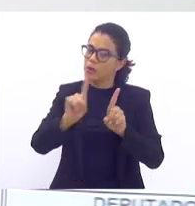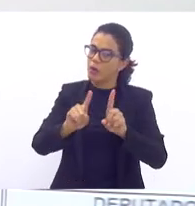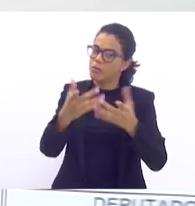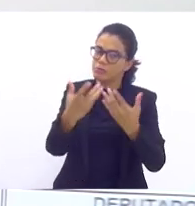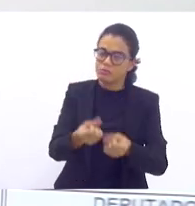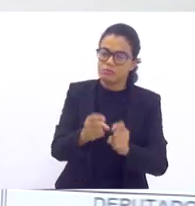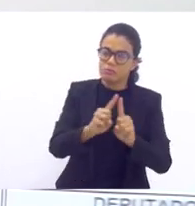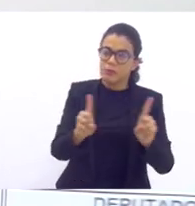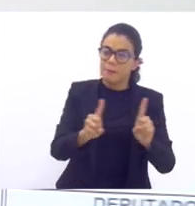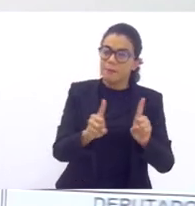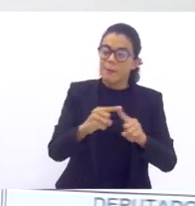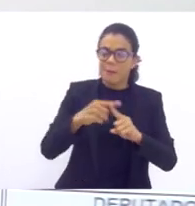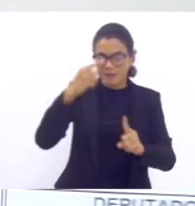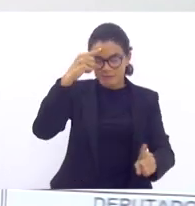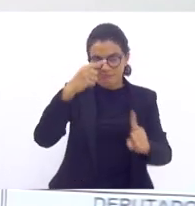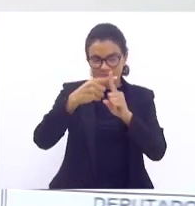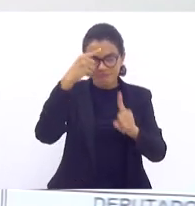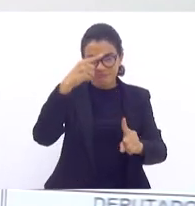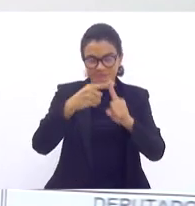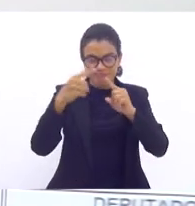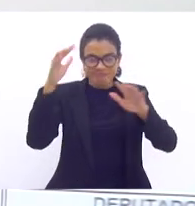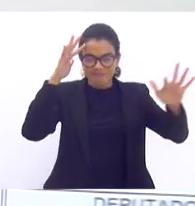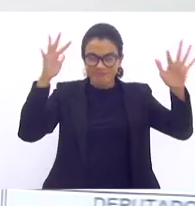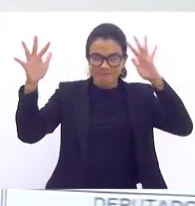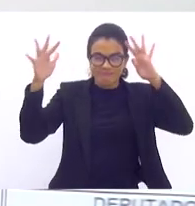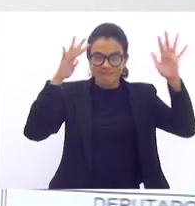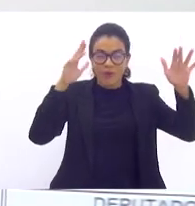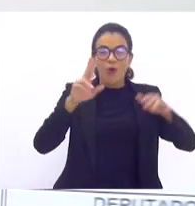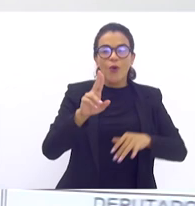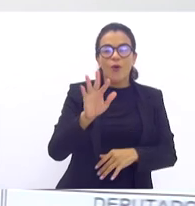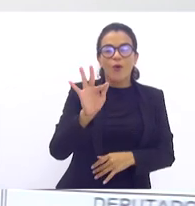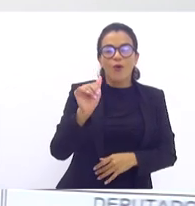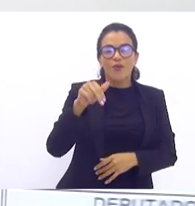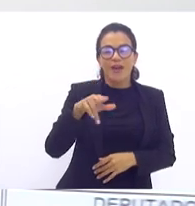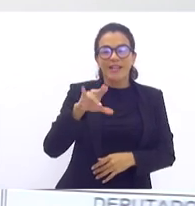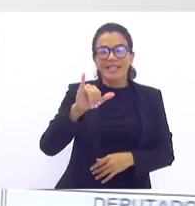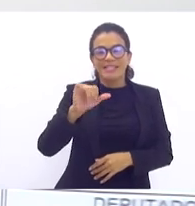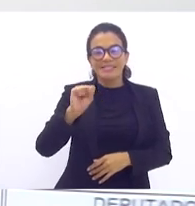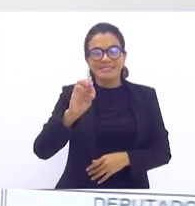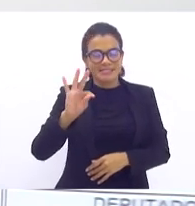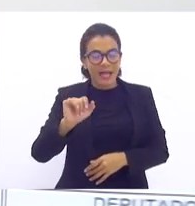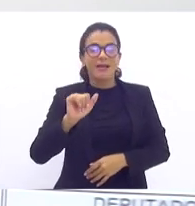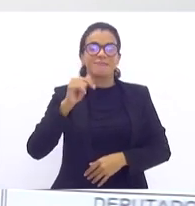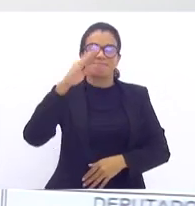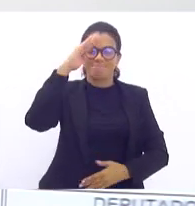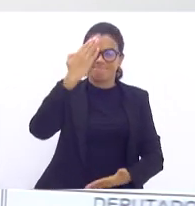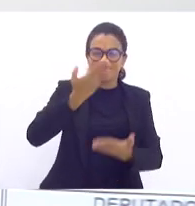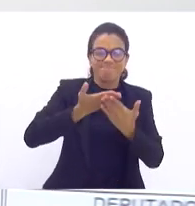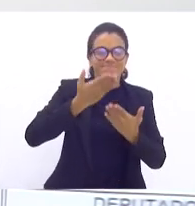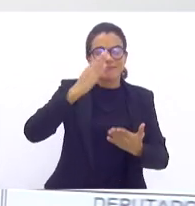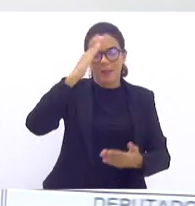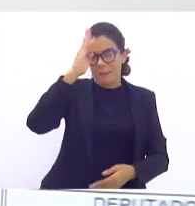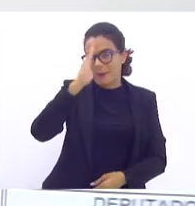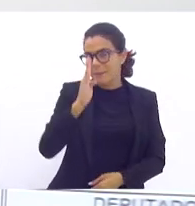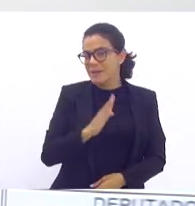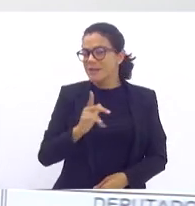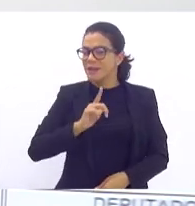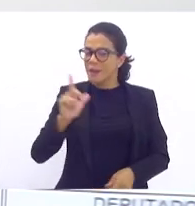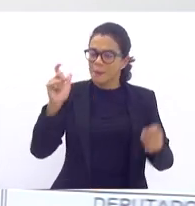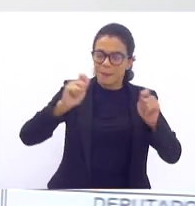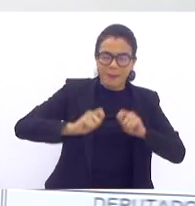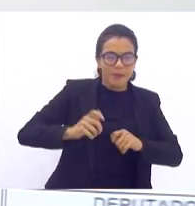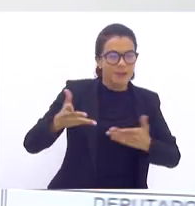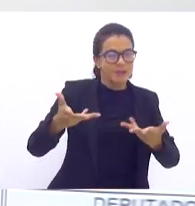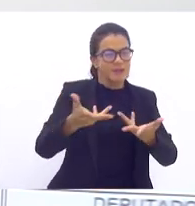pode ser o fanista eu sou o fanista pelo Brasil eu acho que o Brasil tem um potencial